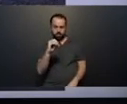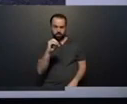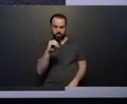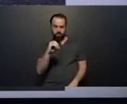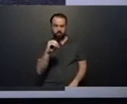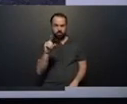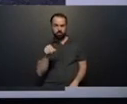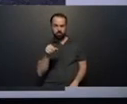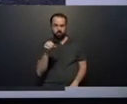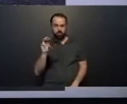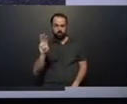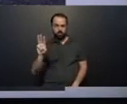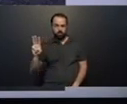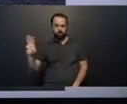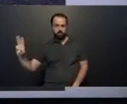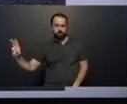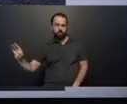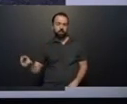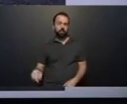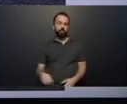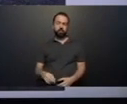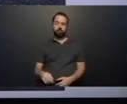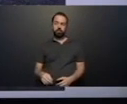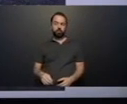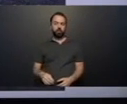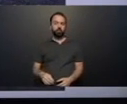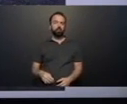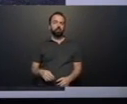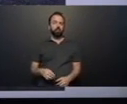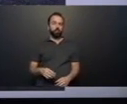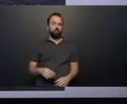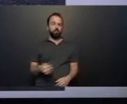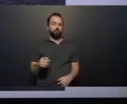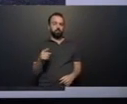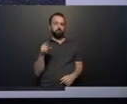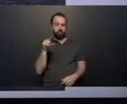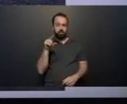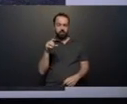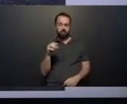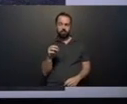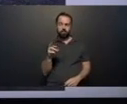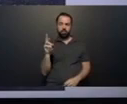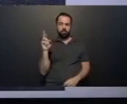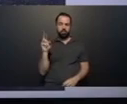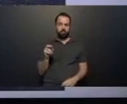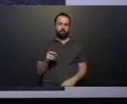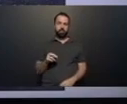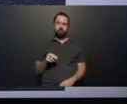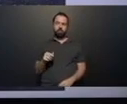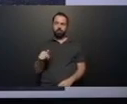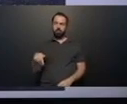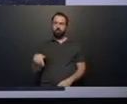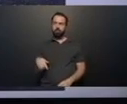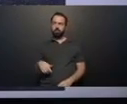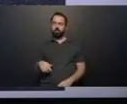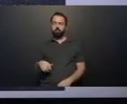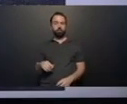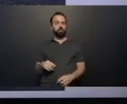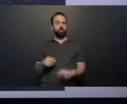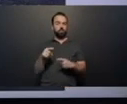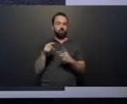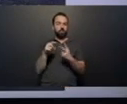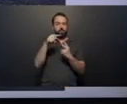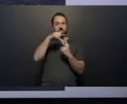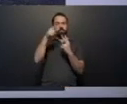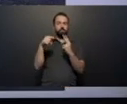escrita como fração, então ela é um número racional, diferente do π, que não pode ser escrito